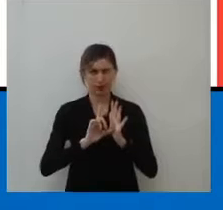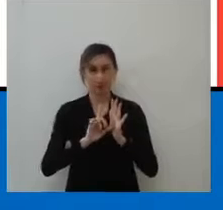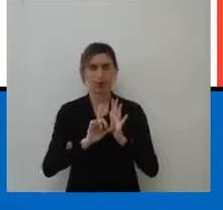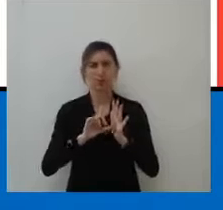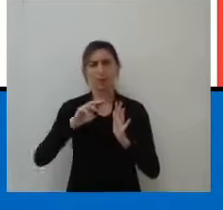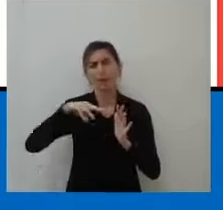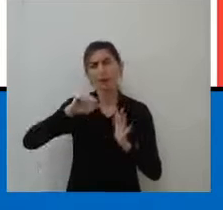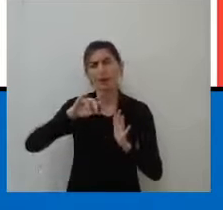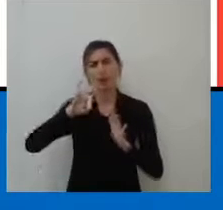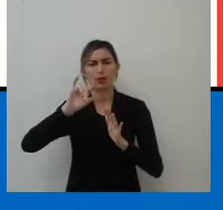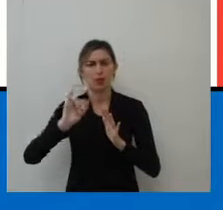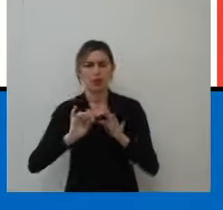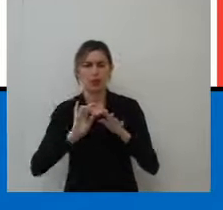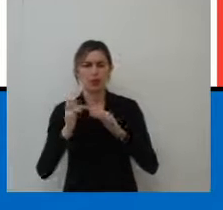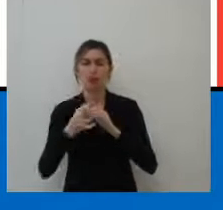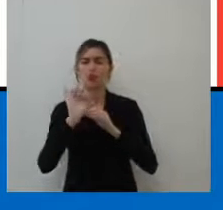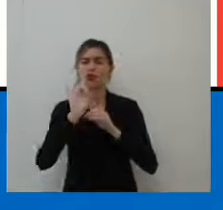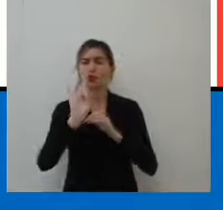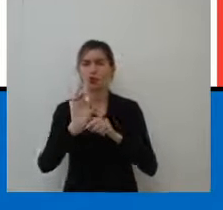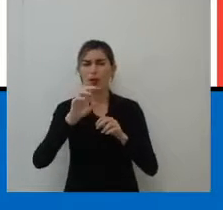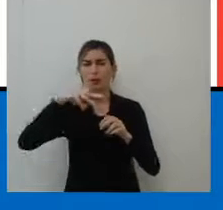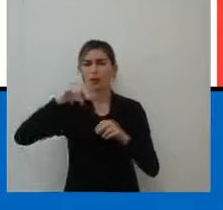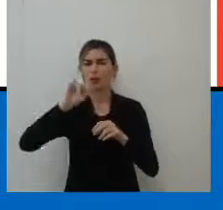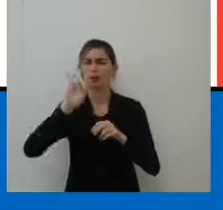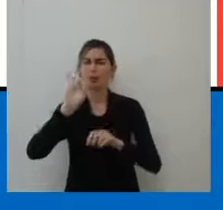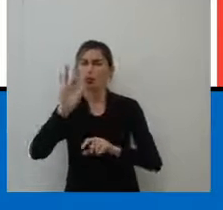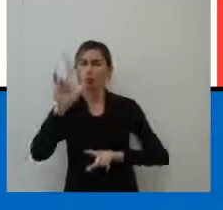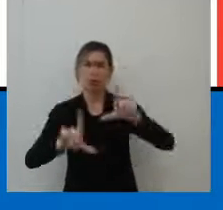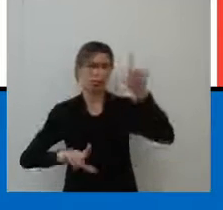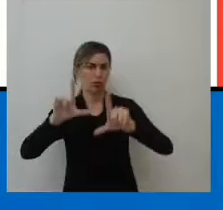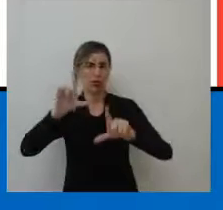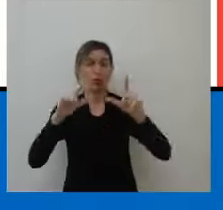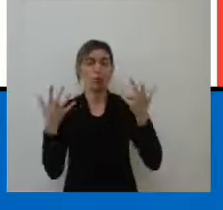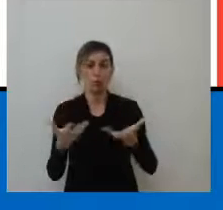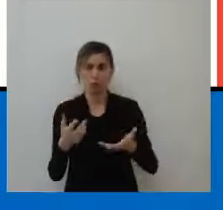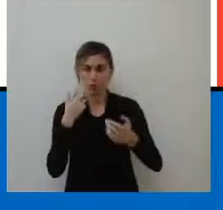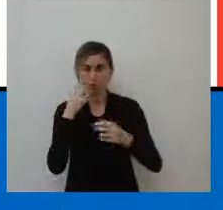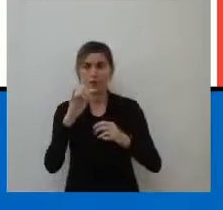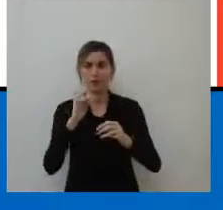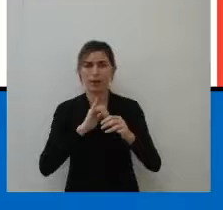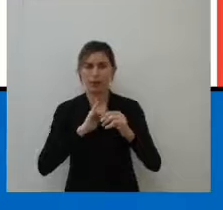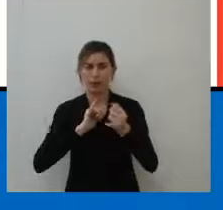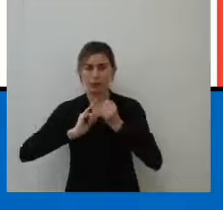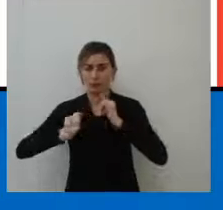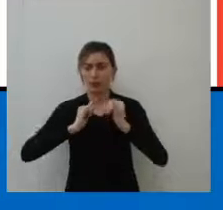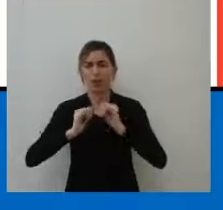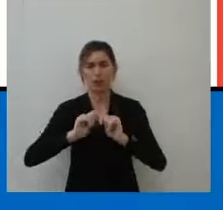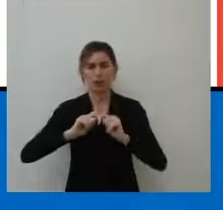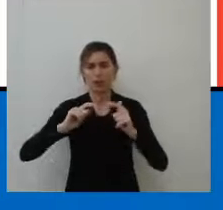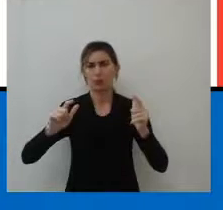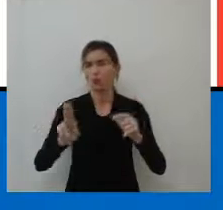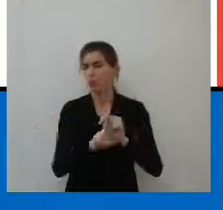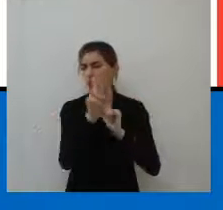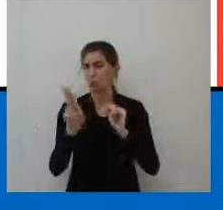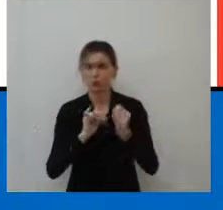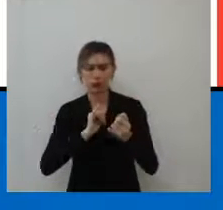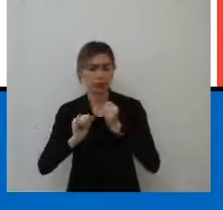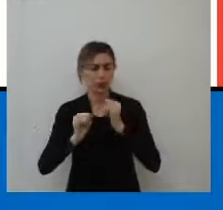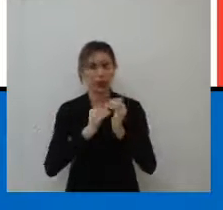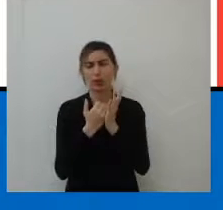grande mídia funcionava só na TV. Hoje em dia a gente está vendo que o crescimento da internet, né, das pessoas utilizando a